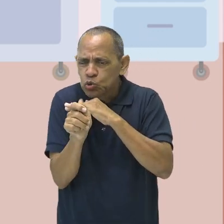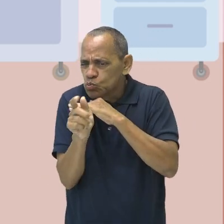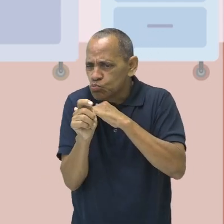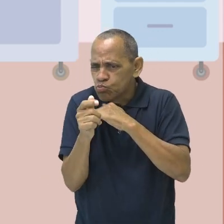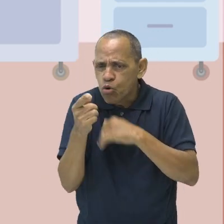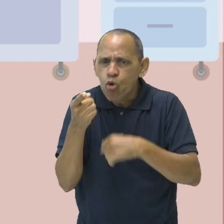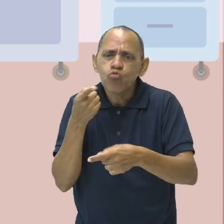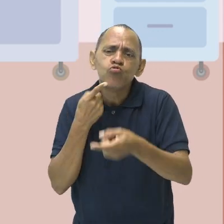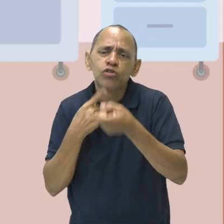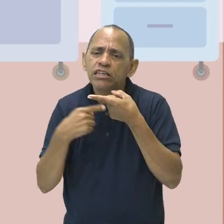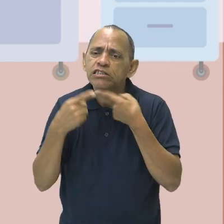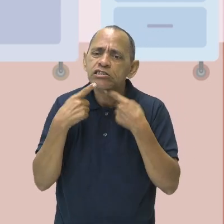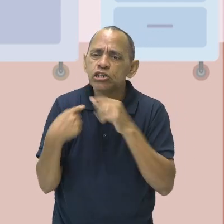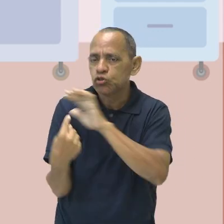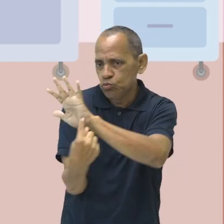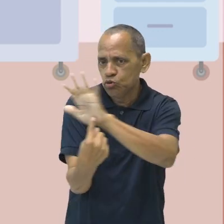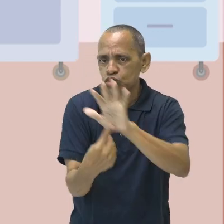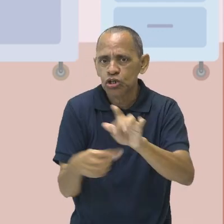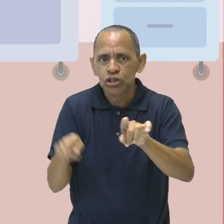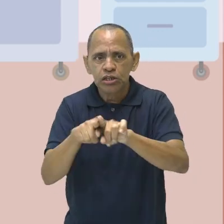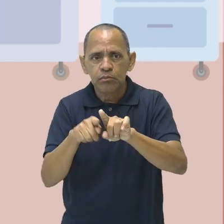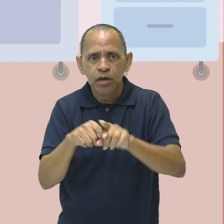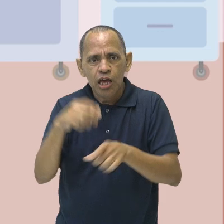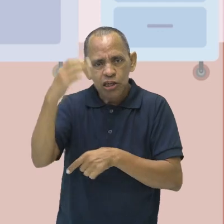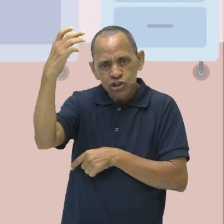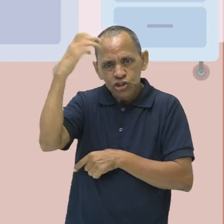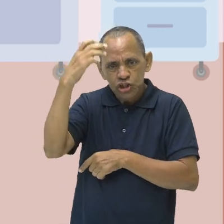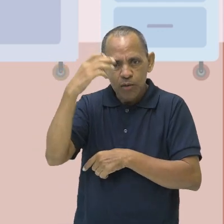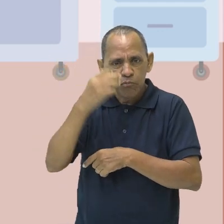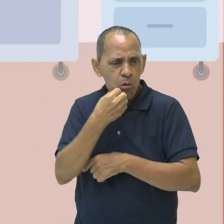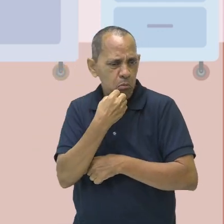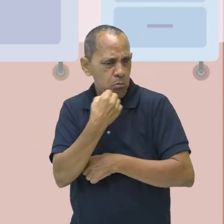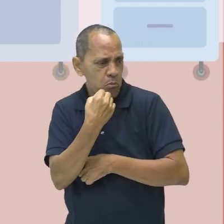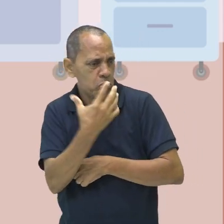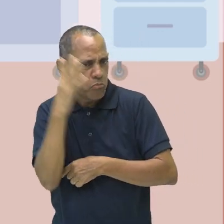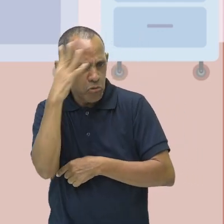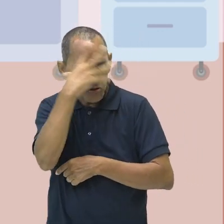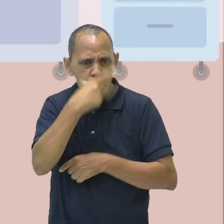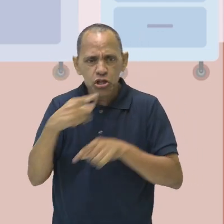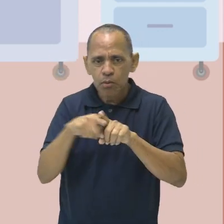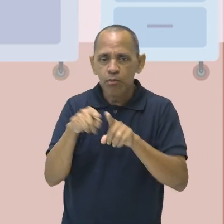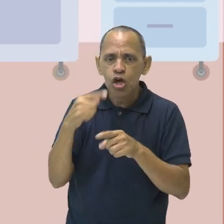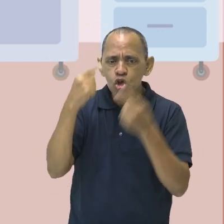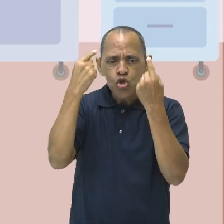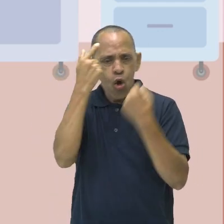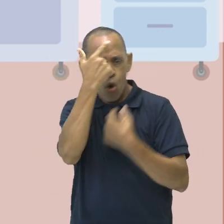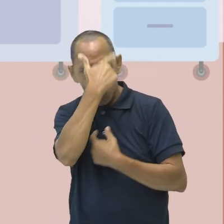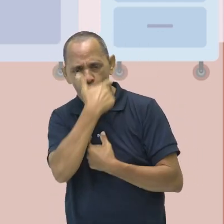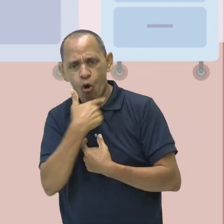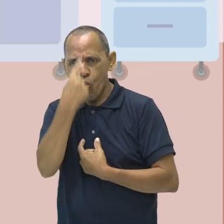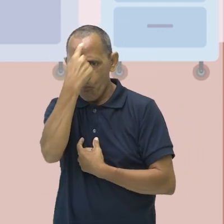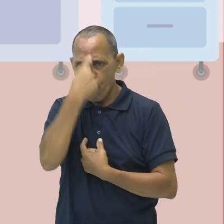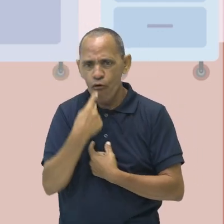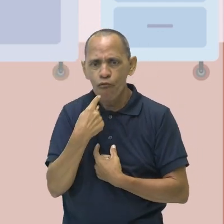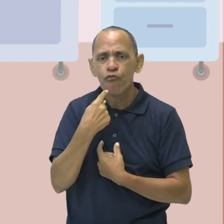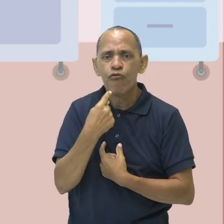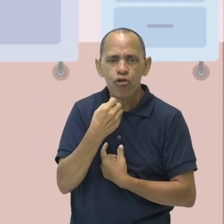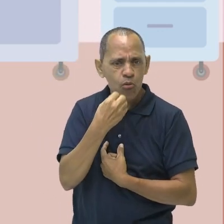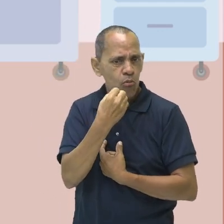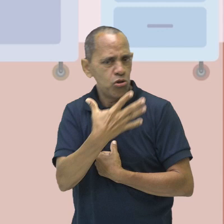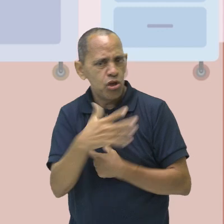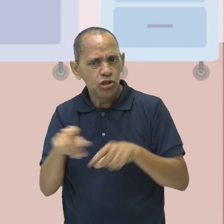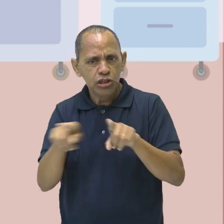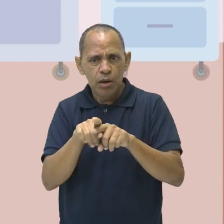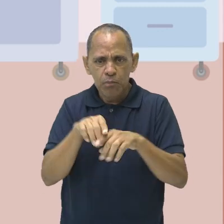foi aparecendo. Chapéu emplumado, rosto barbado, corpo aprumado, sapato